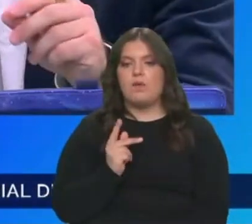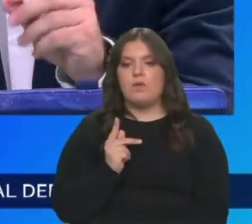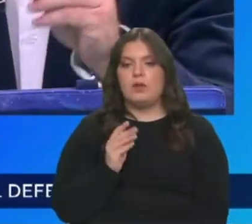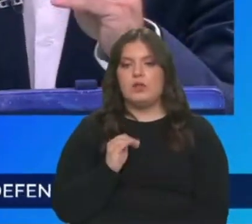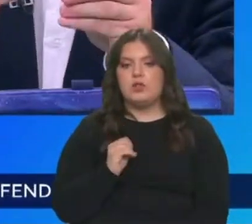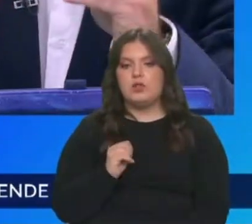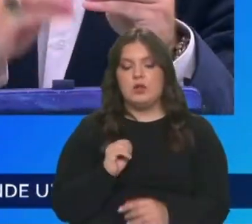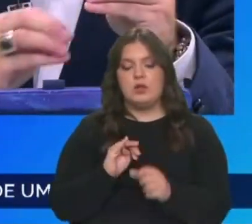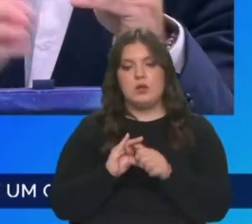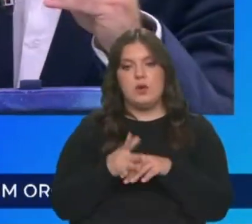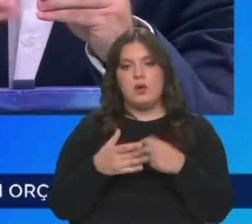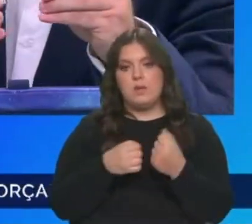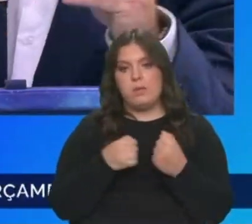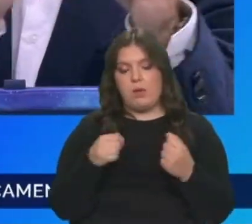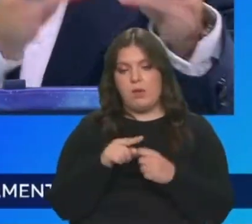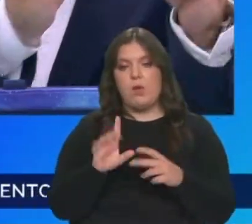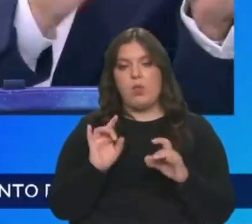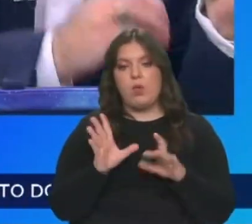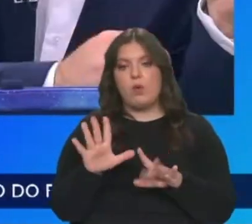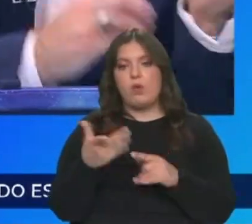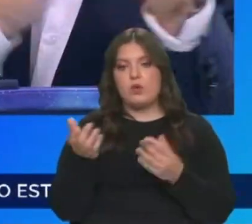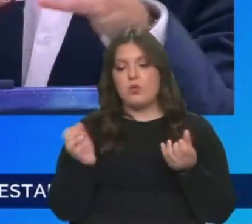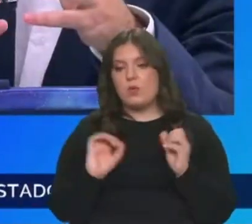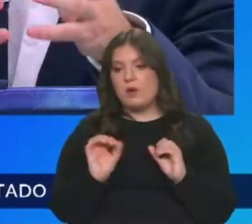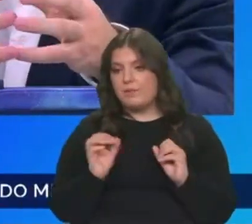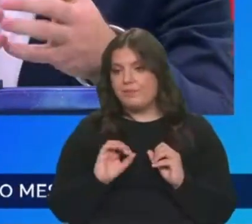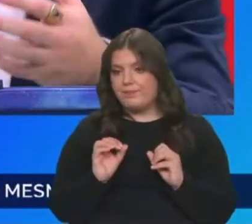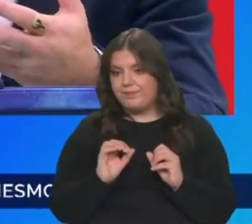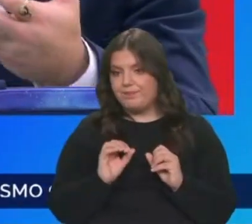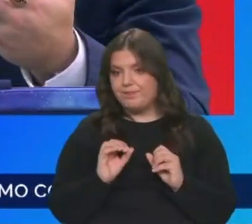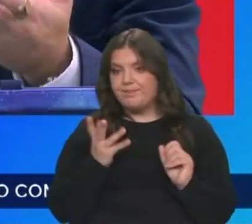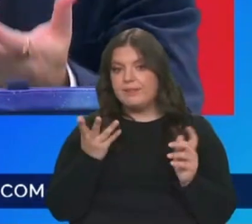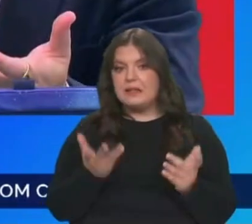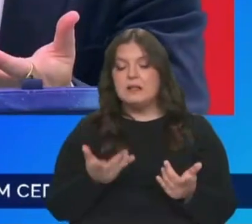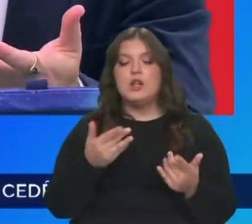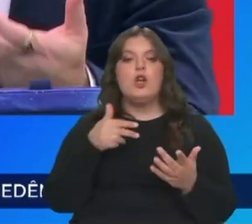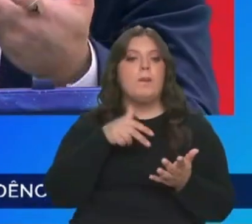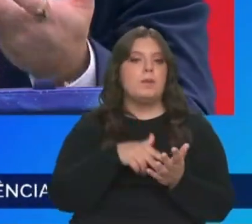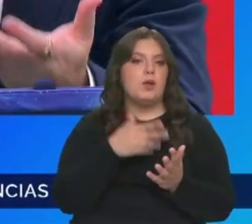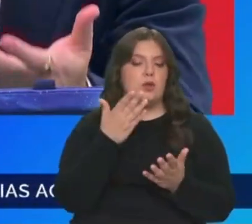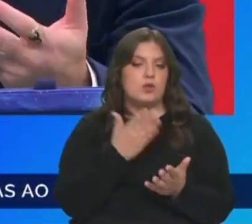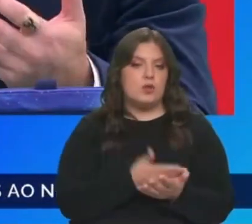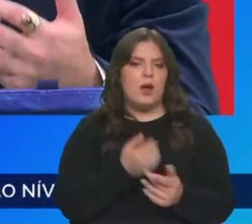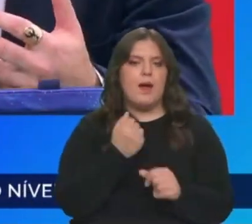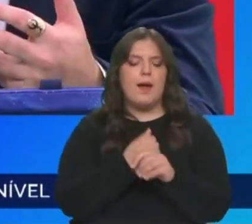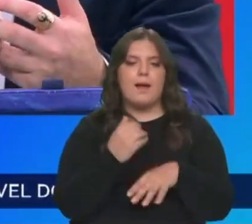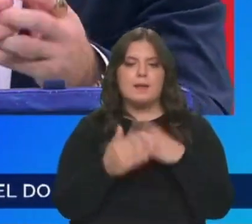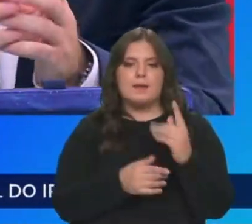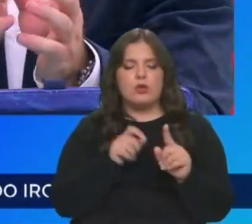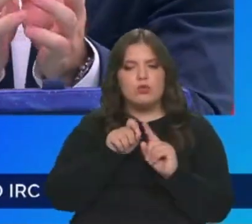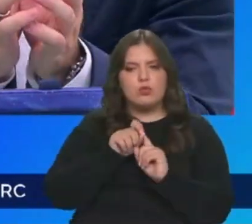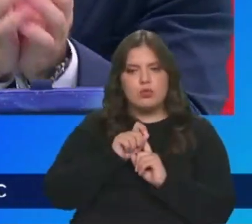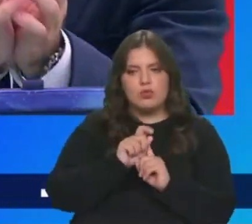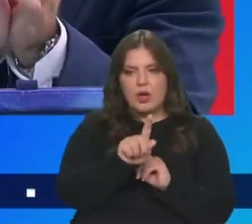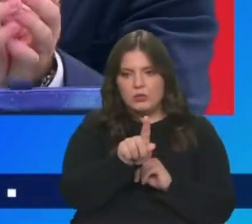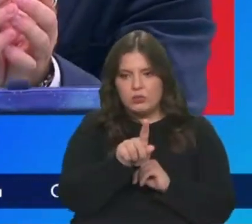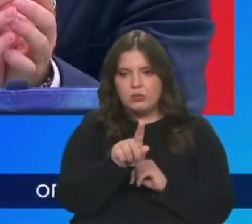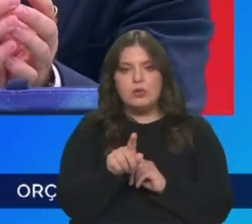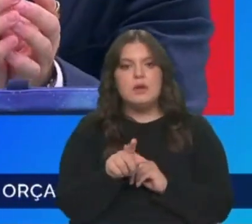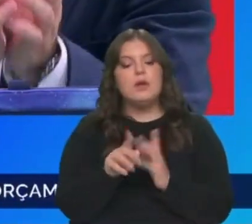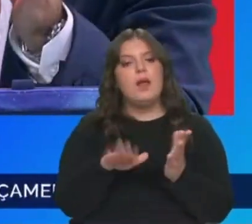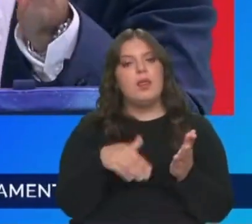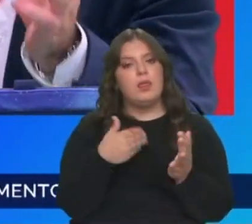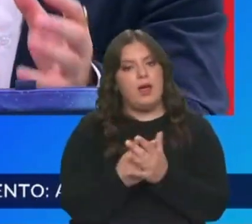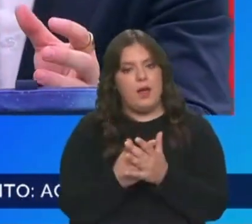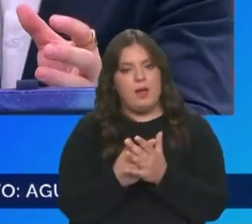superficiais, do que quando não tem estes jatos. Ou seja, só a presença, a ação do próprio jato